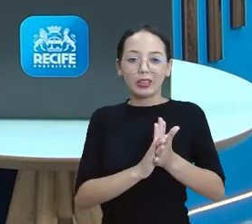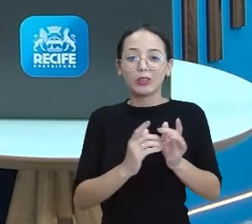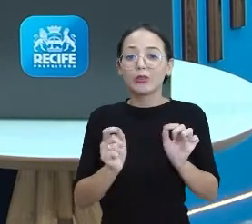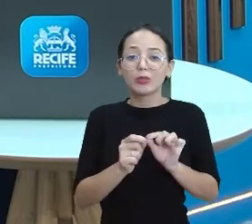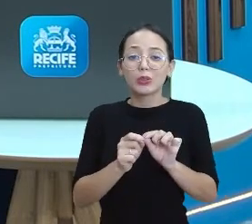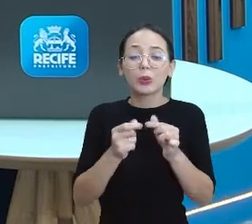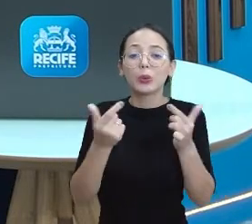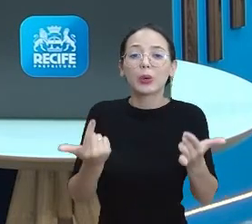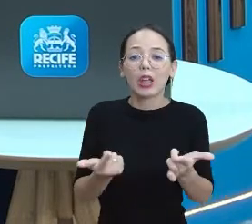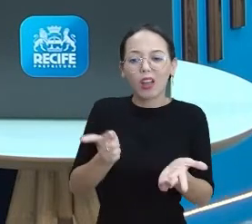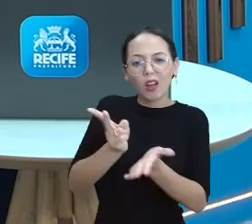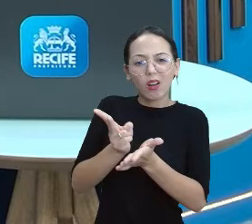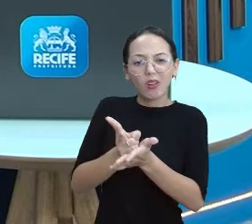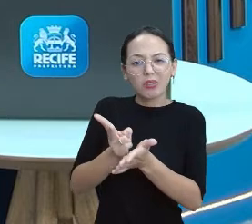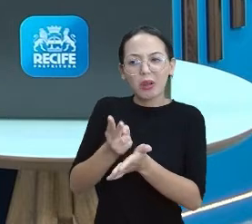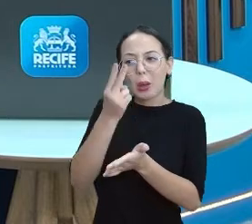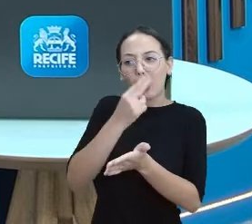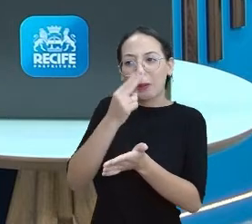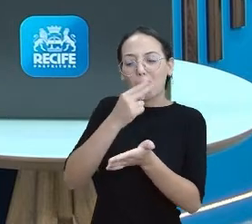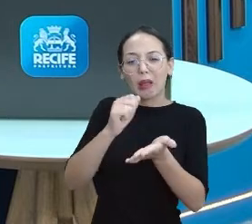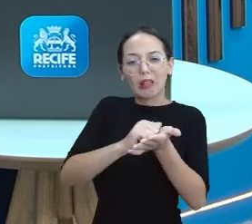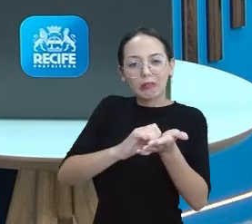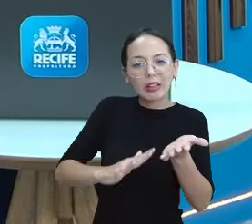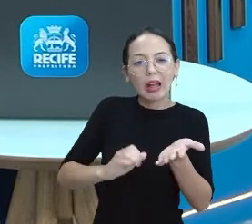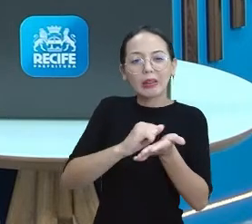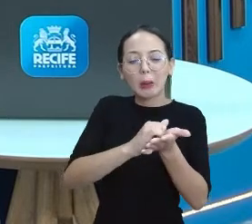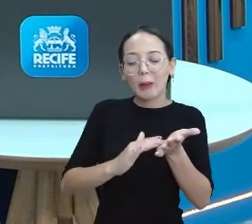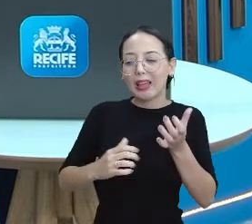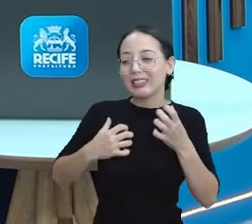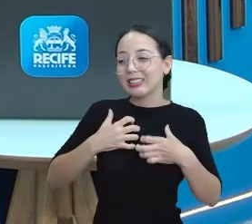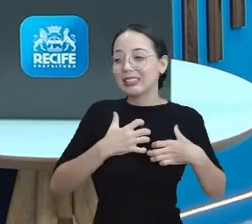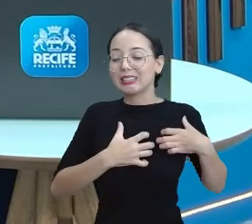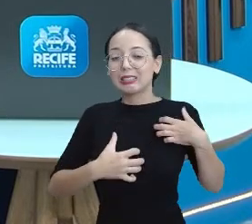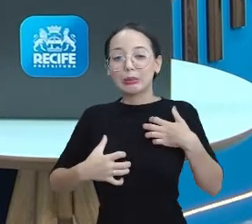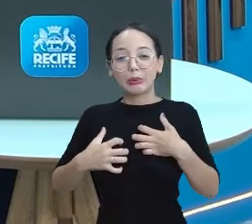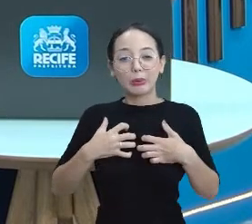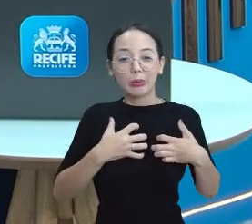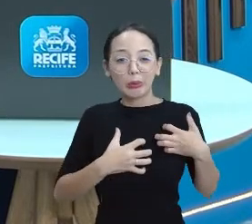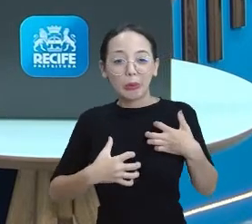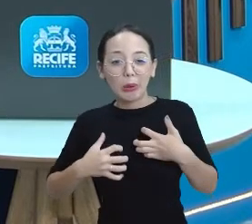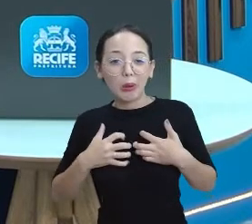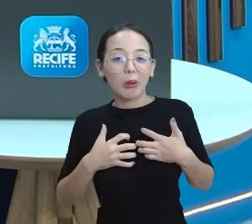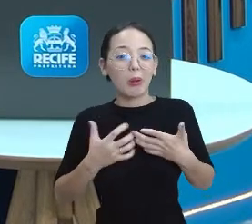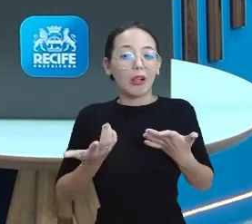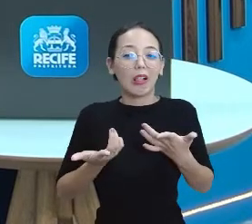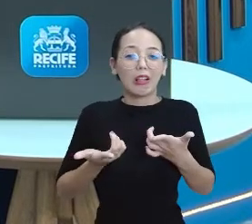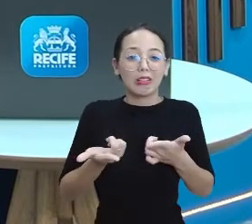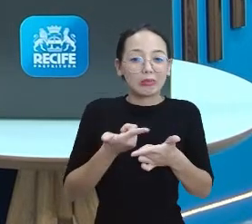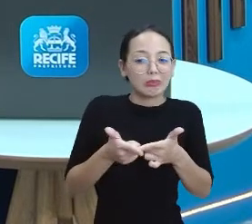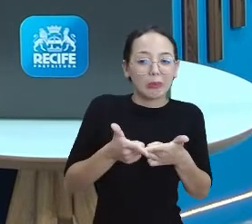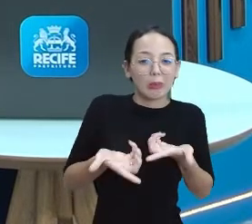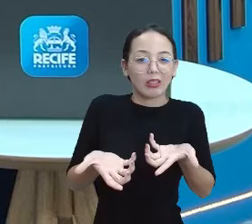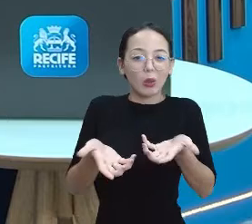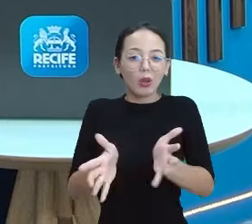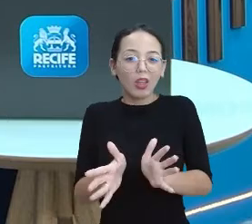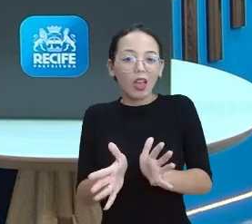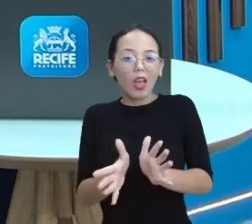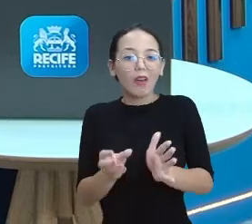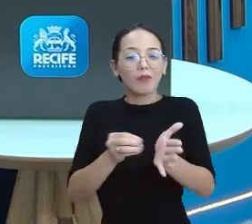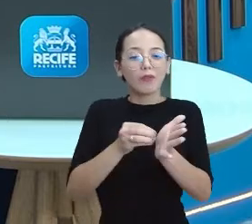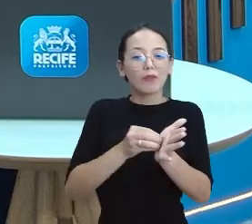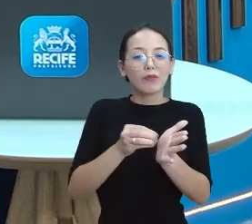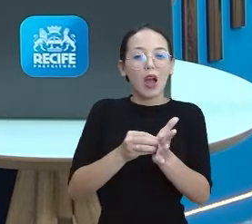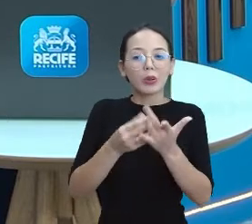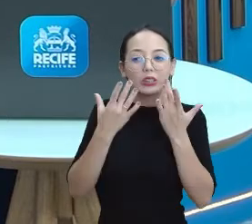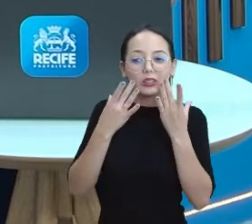a gente vai permanecer nessa atividade que está gerando um desconforto, que está gerando uma inadequação, que está gerando uma falta